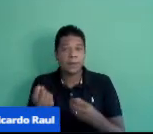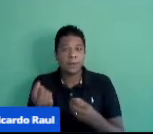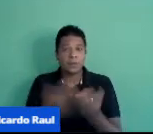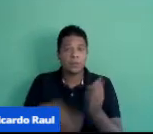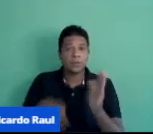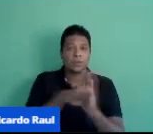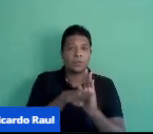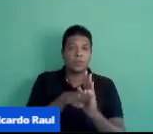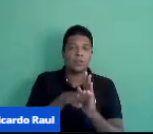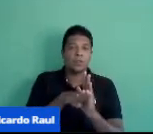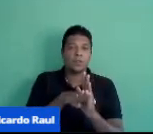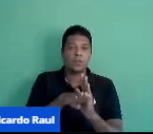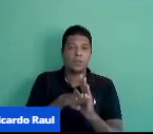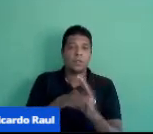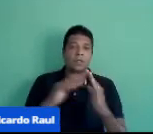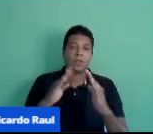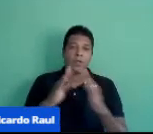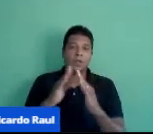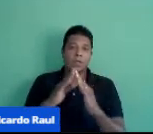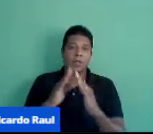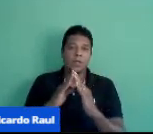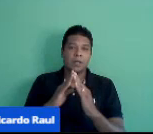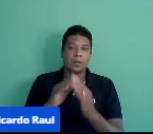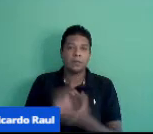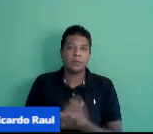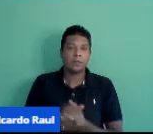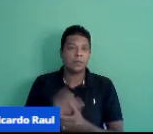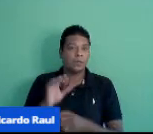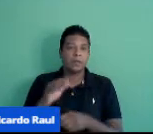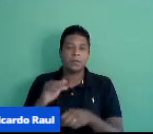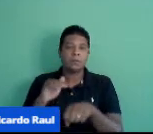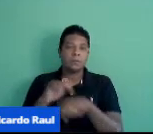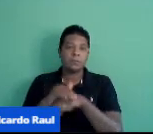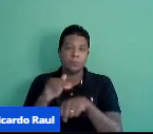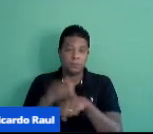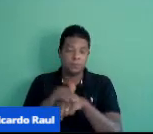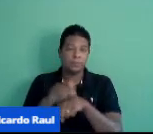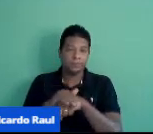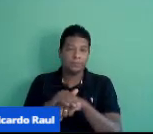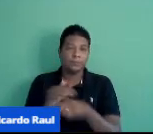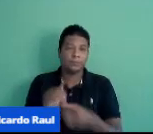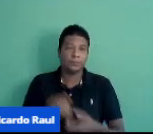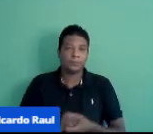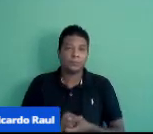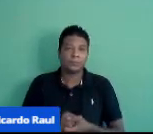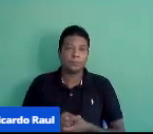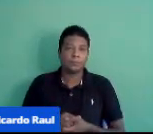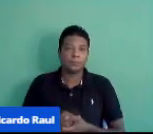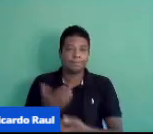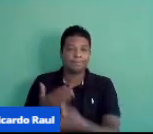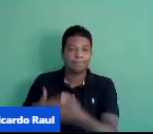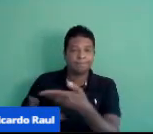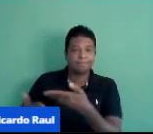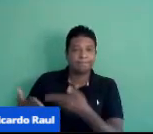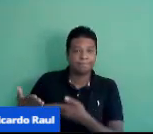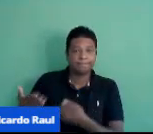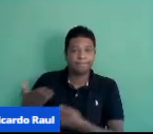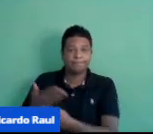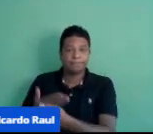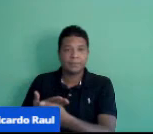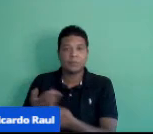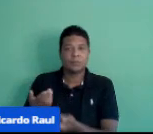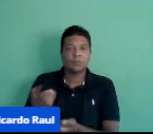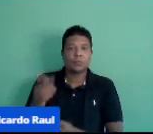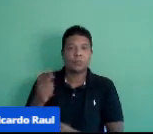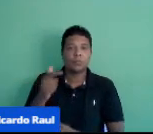aula provavelmente no noturno, né? Então, esse feedback, ele já quase não acontece muito,